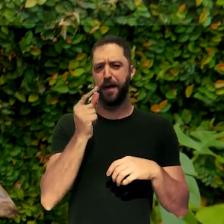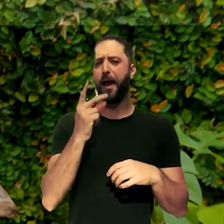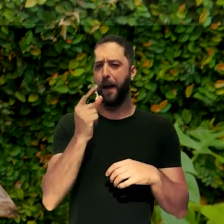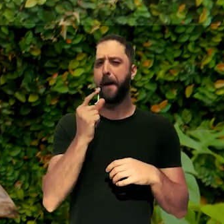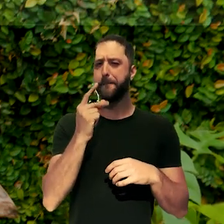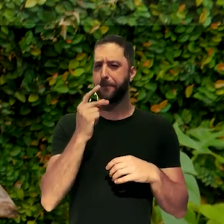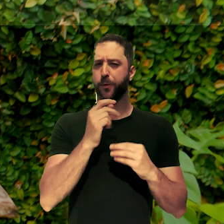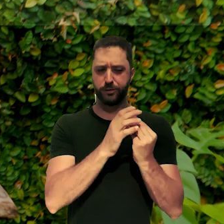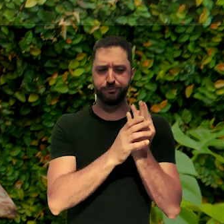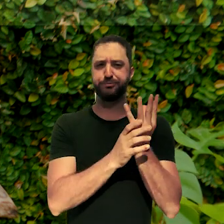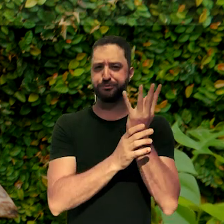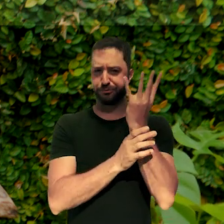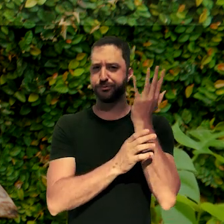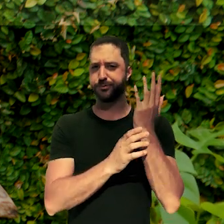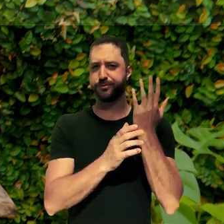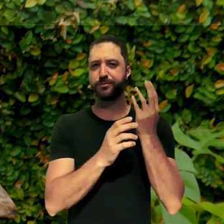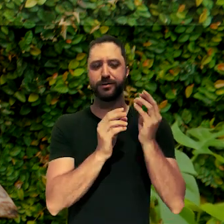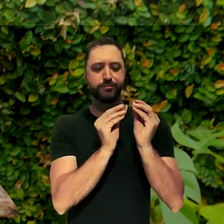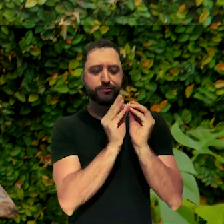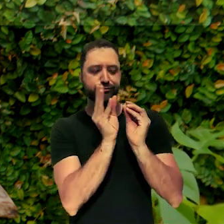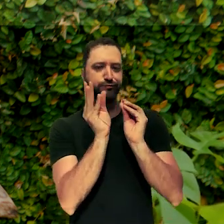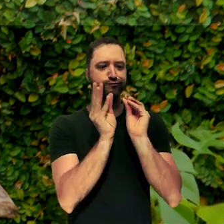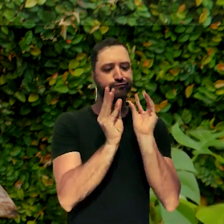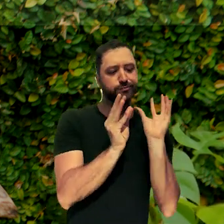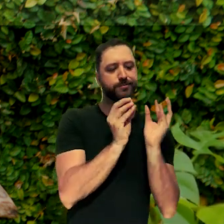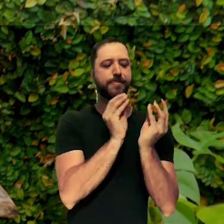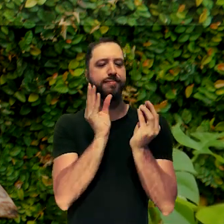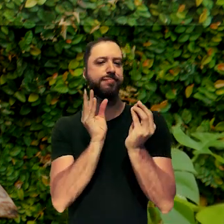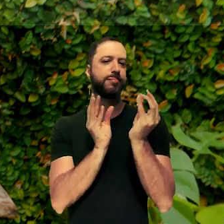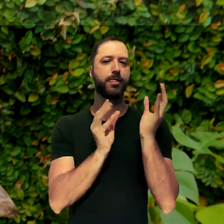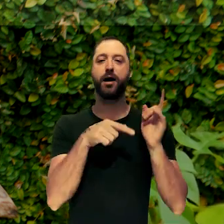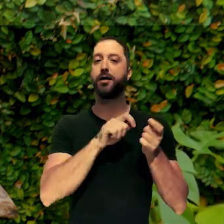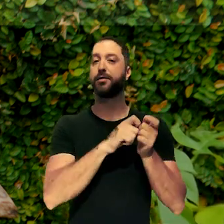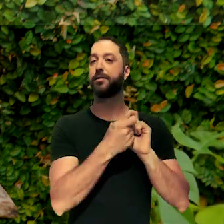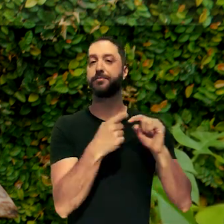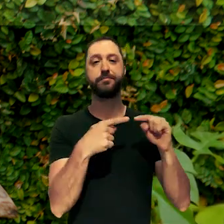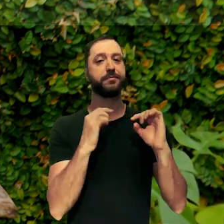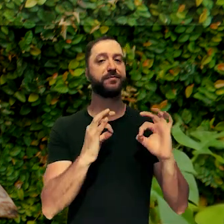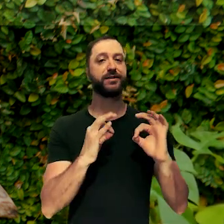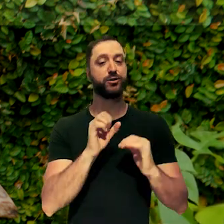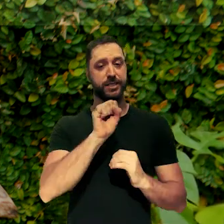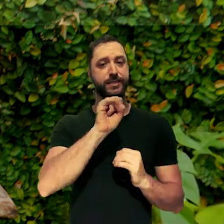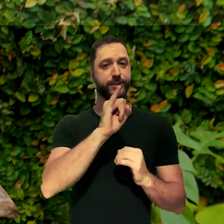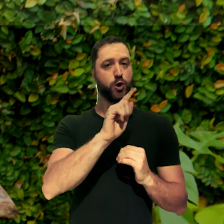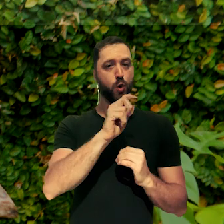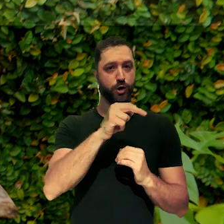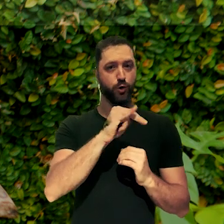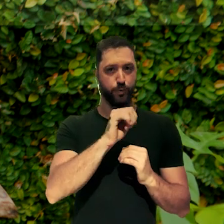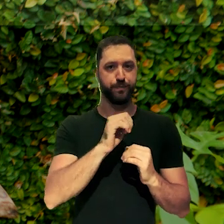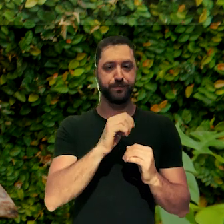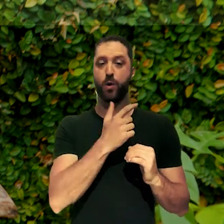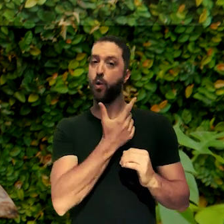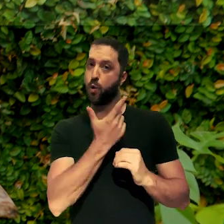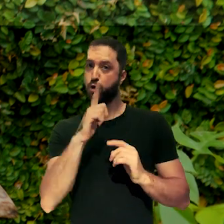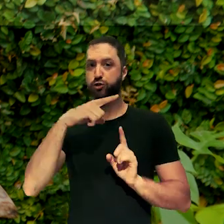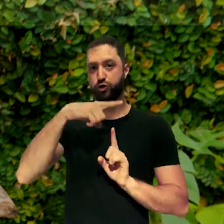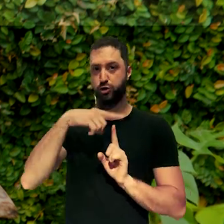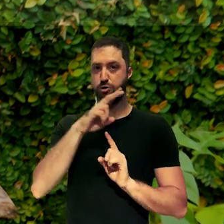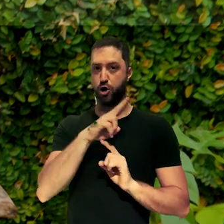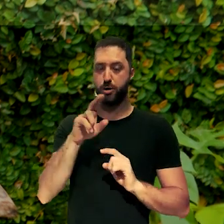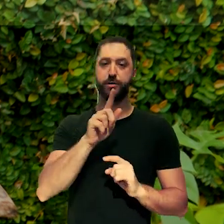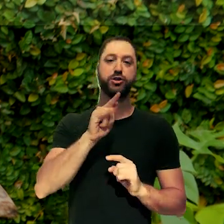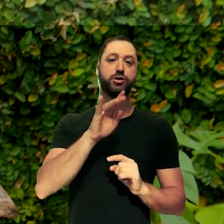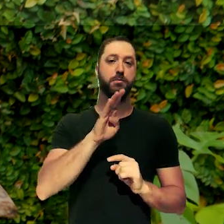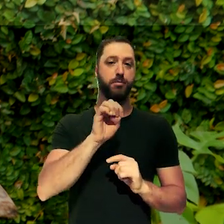aqui, ela já tem um tempão que tá aqui, ela tá sempre saindo folhas novas, enfim, super adaptada. Outra planta que se dá